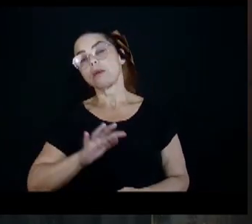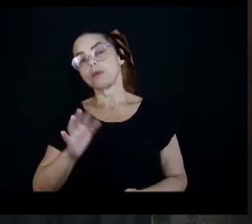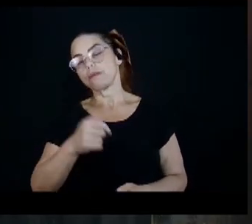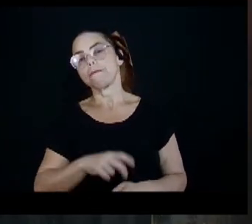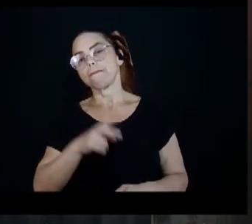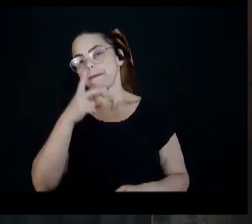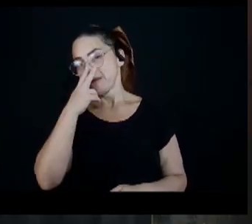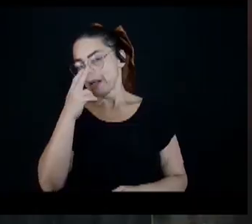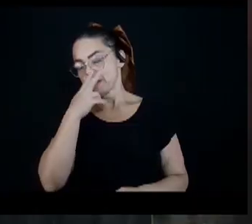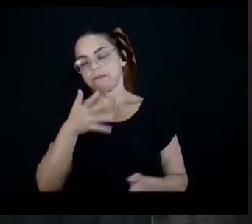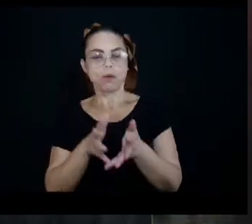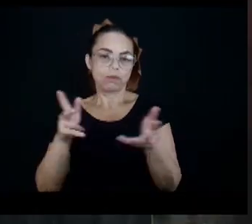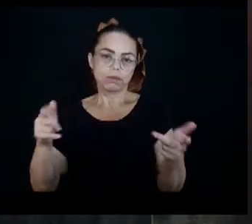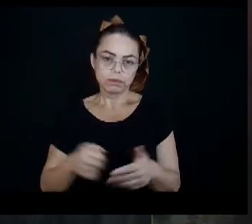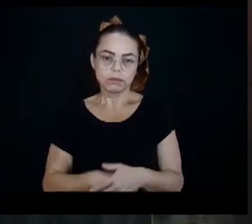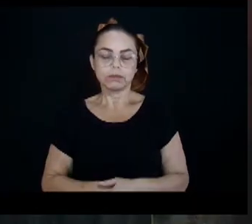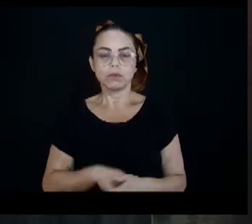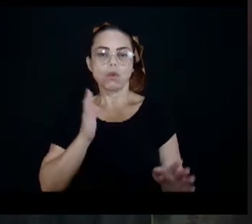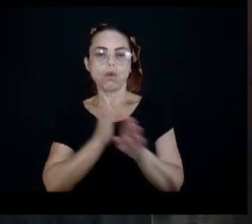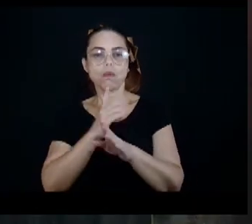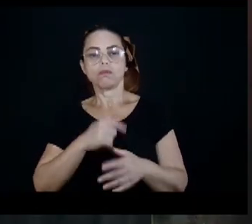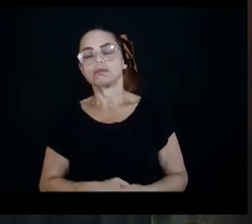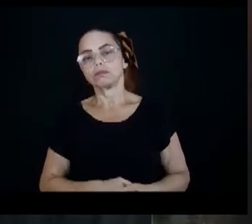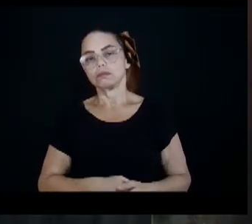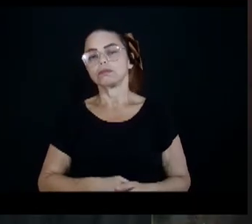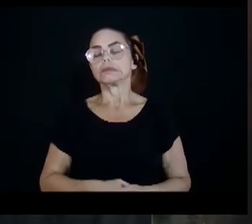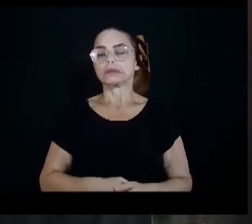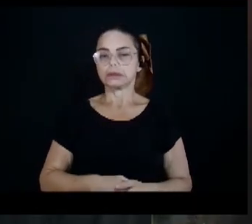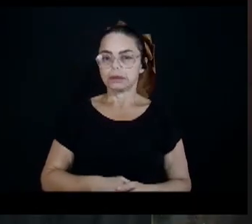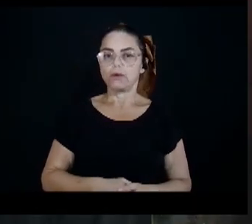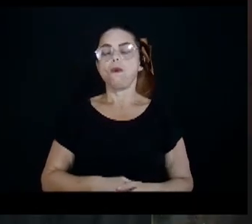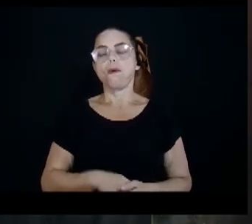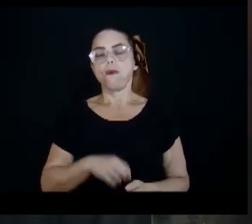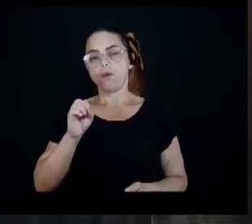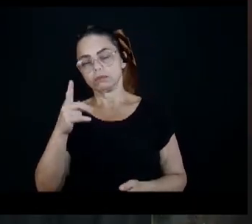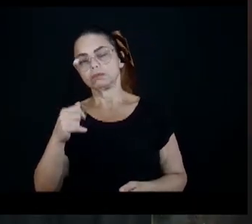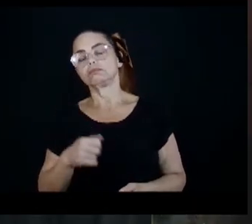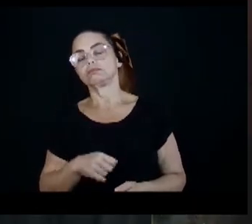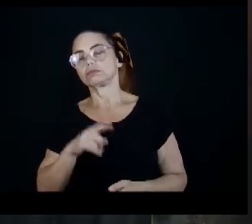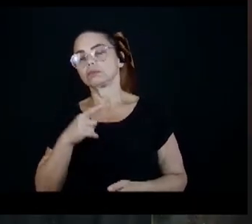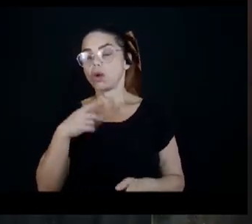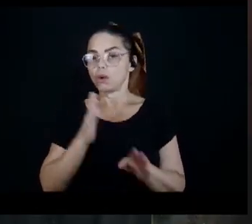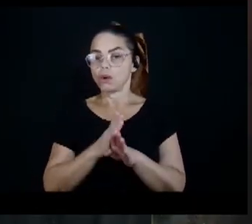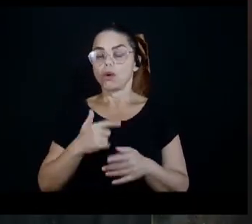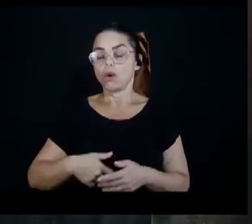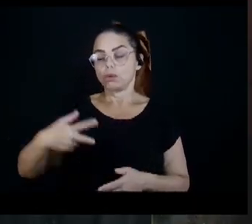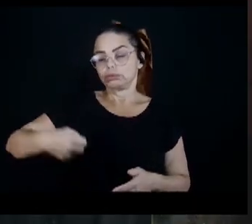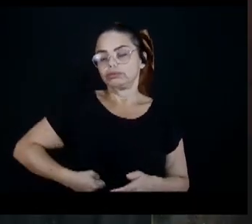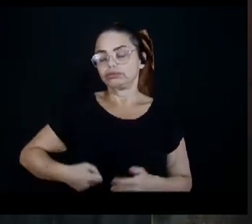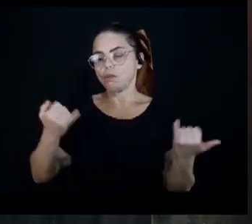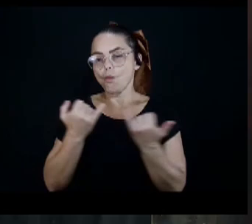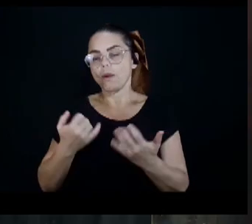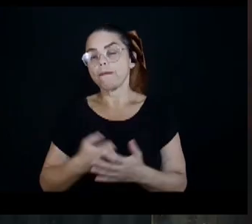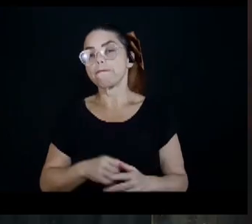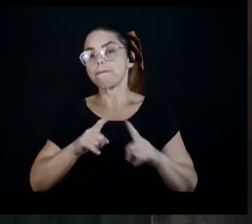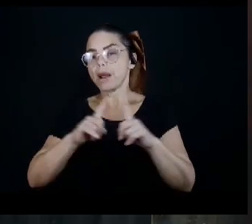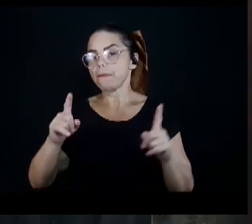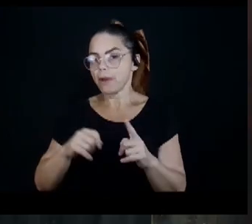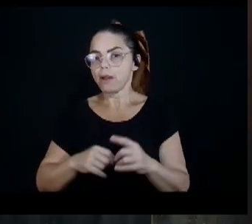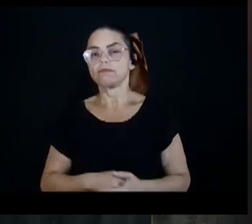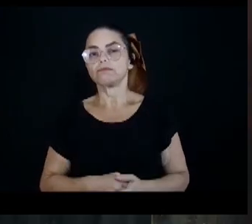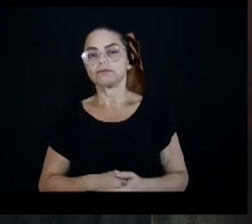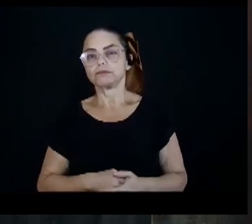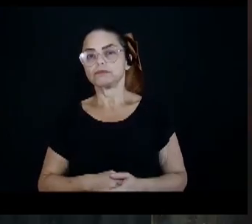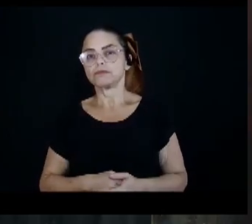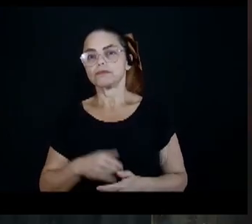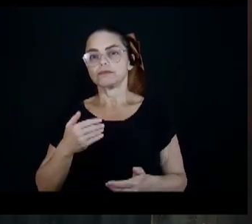A descoberta do século talvez o seja, né? Eu não tiro o mérito. Sim. Entretanto, isso que você comentou é muito